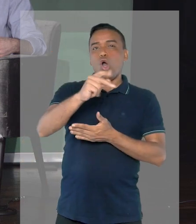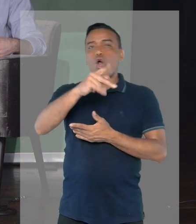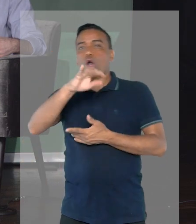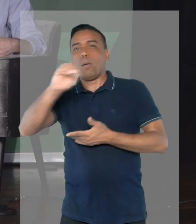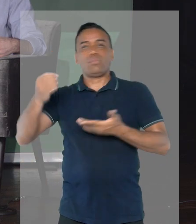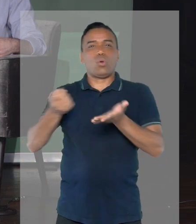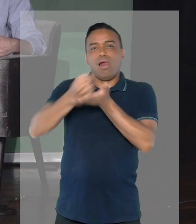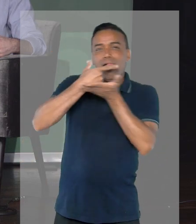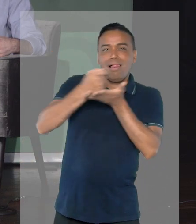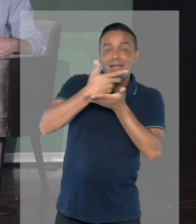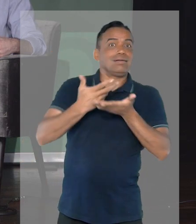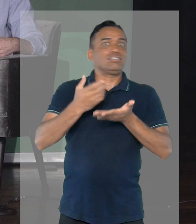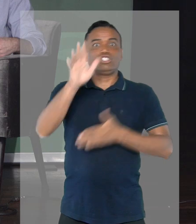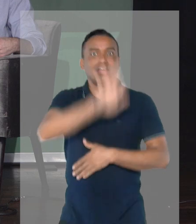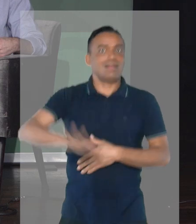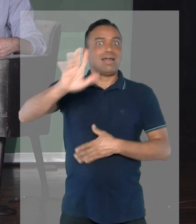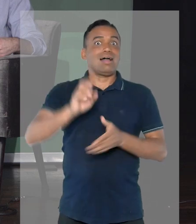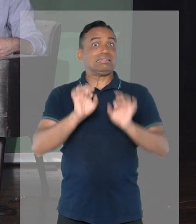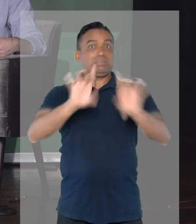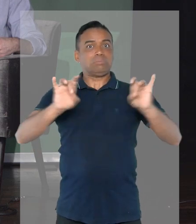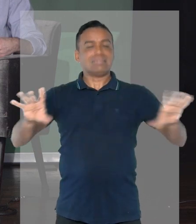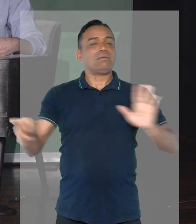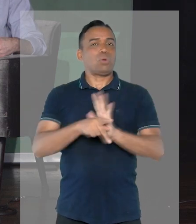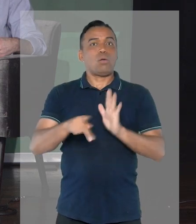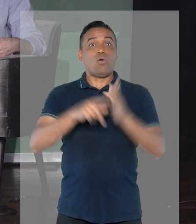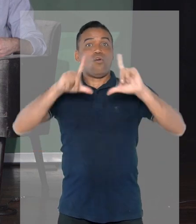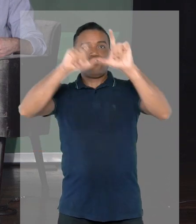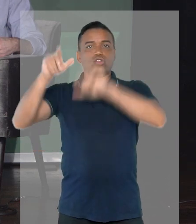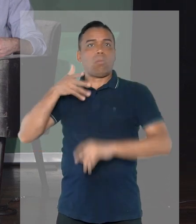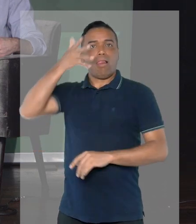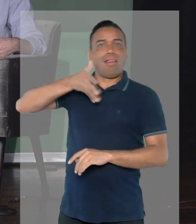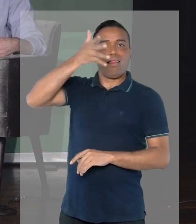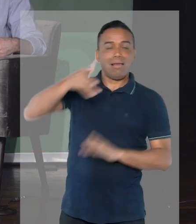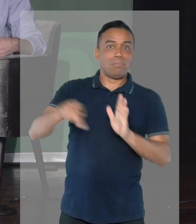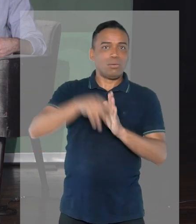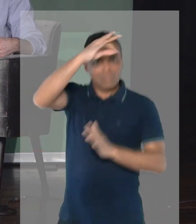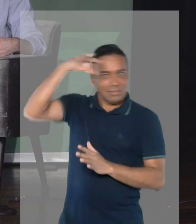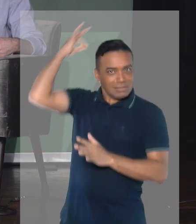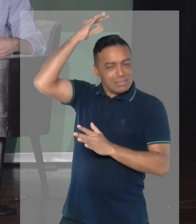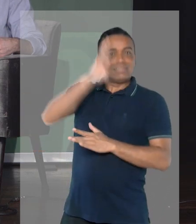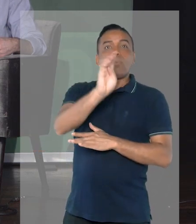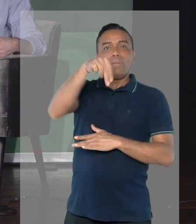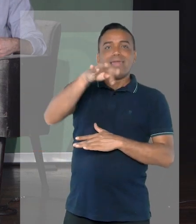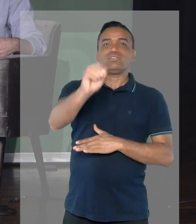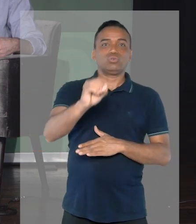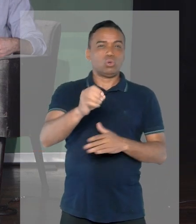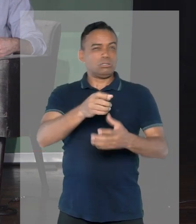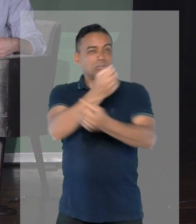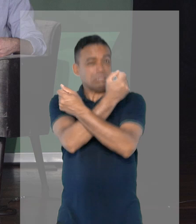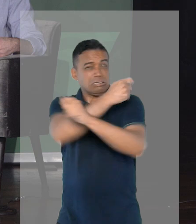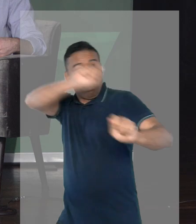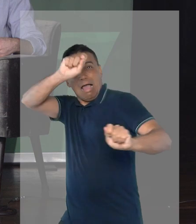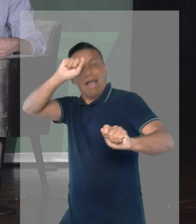analgésicos, especialista em generalidades, fotógrafo verbal, oblato de São Bento, samurai malandro, guerreiro